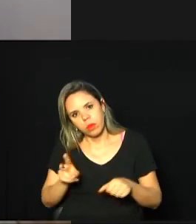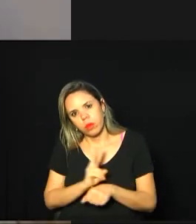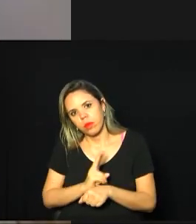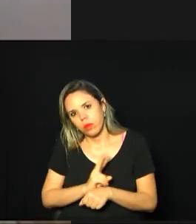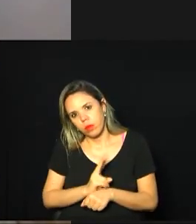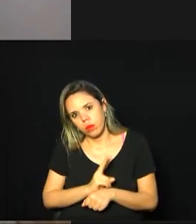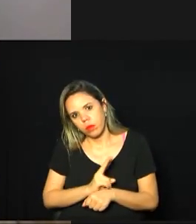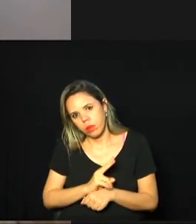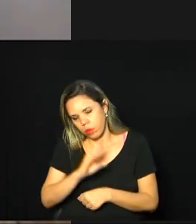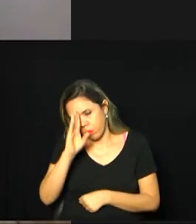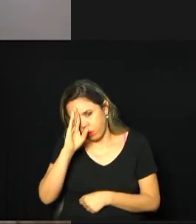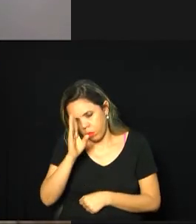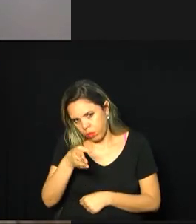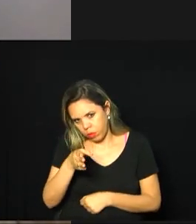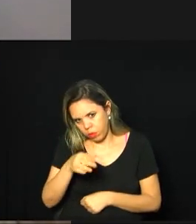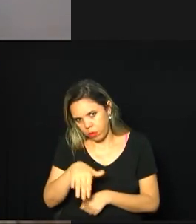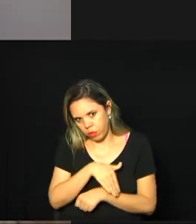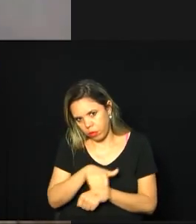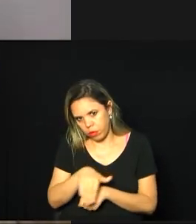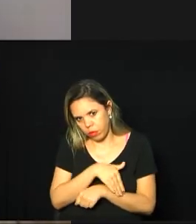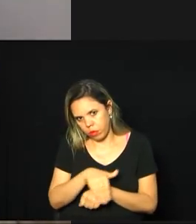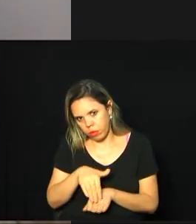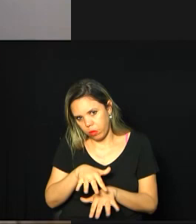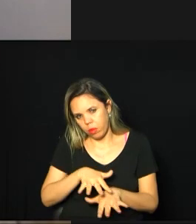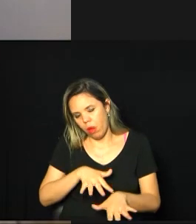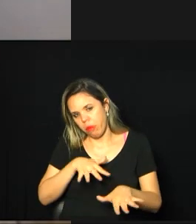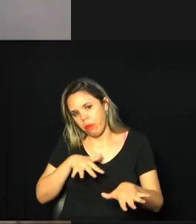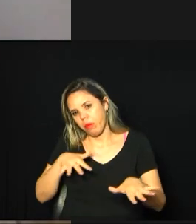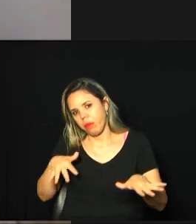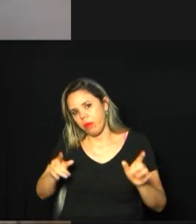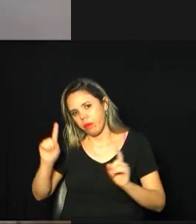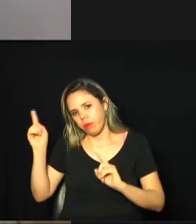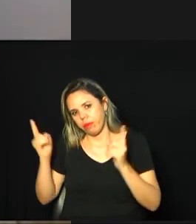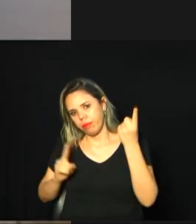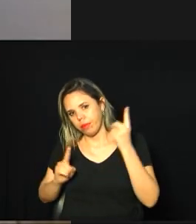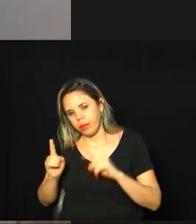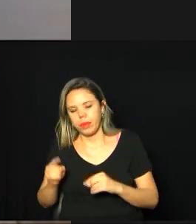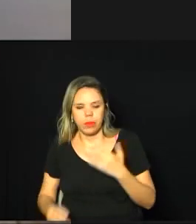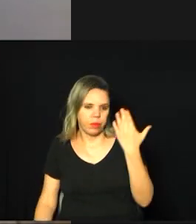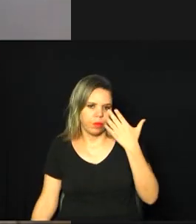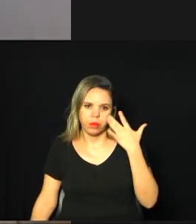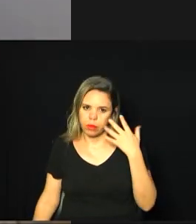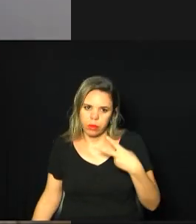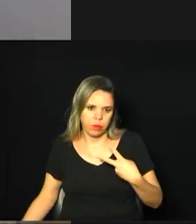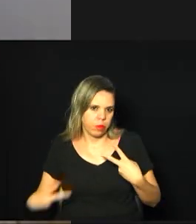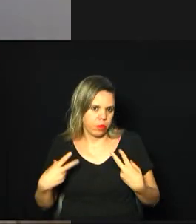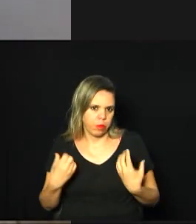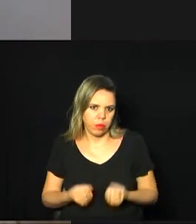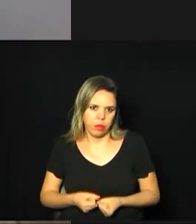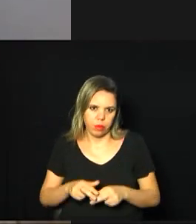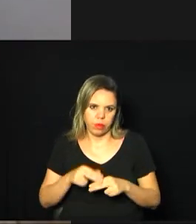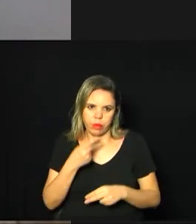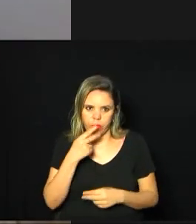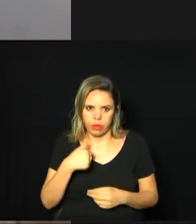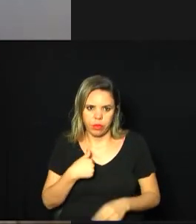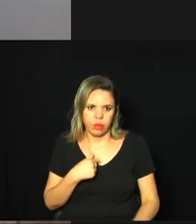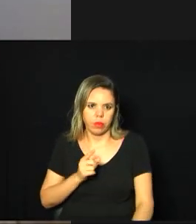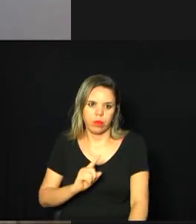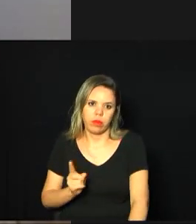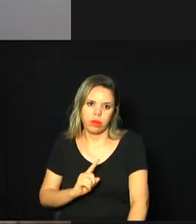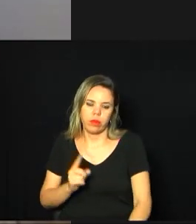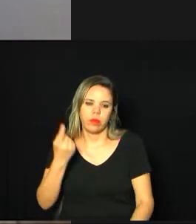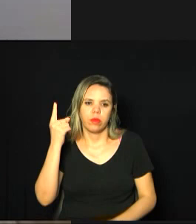seguras, principalmente na rua, né? Eu não me veria, vou falar por mim, assim, eu não me veria